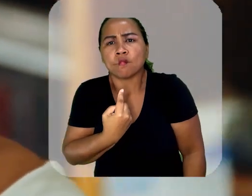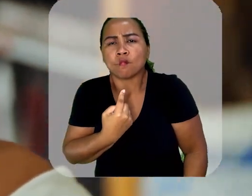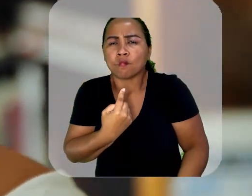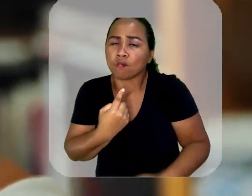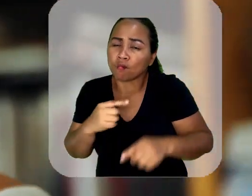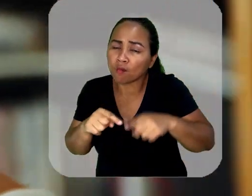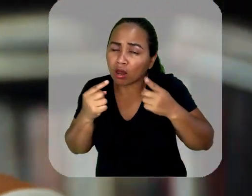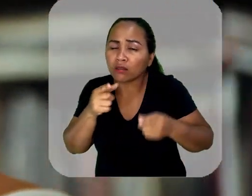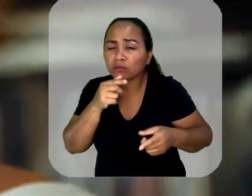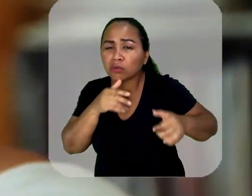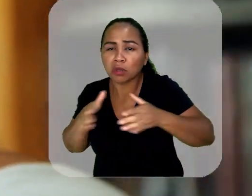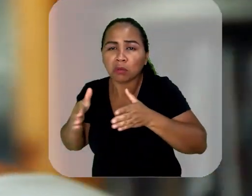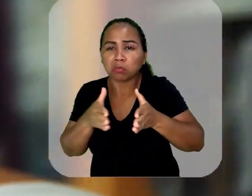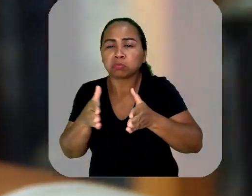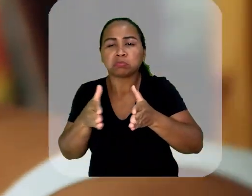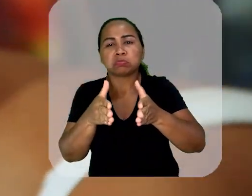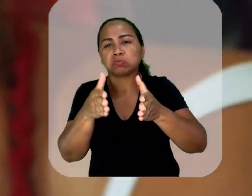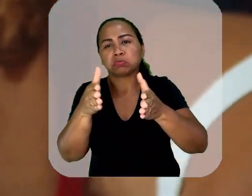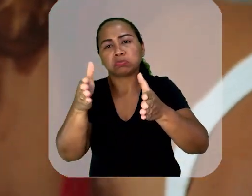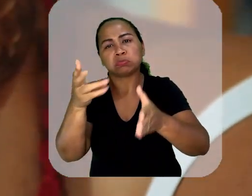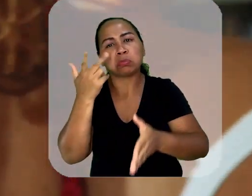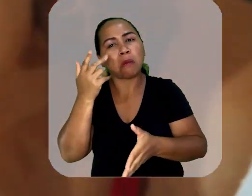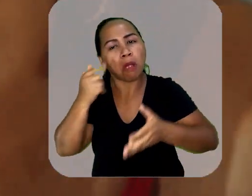seu destino de rio.